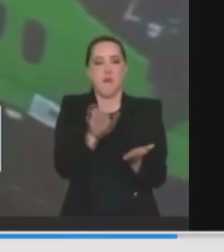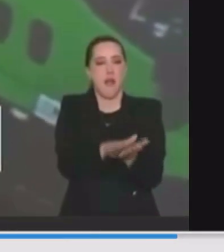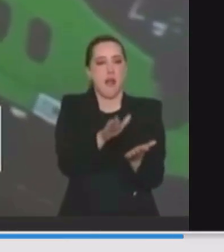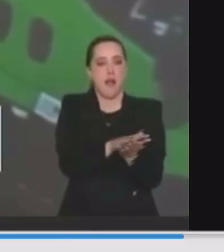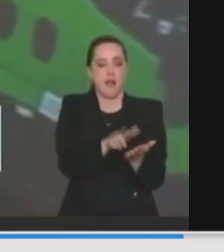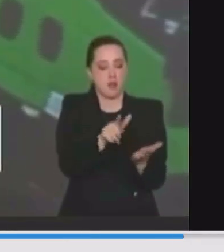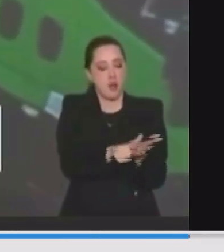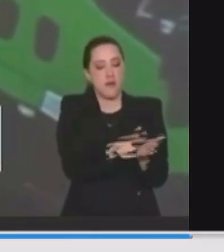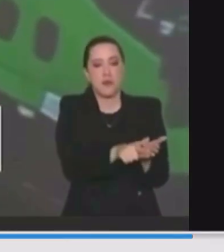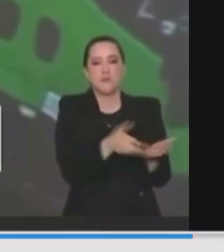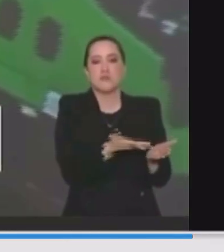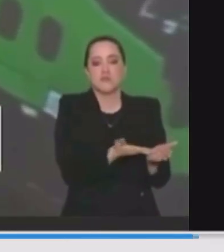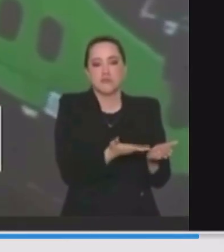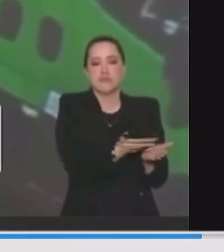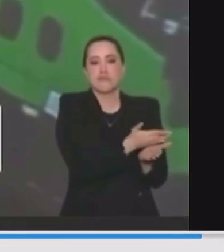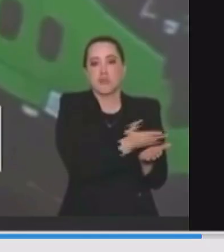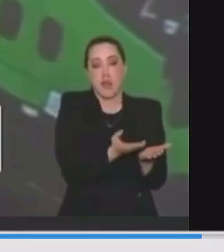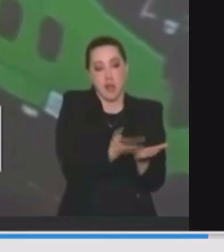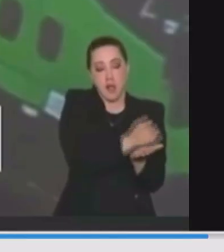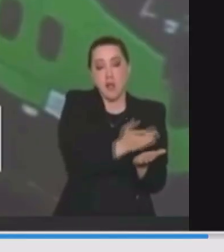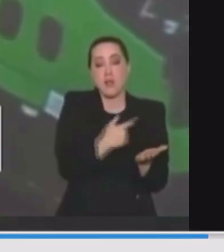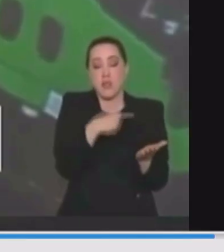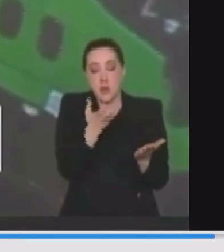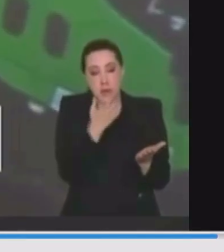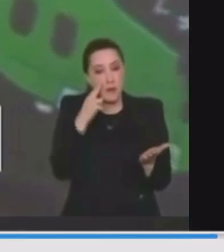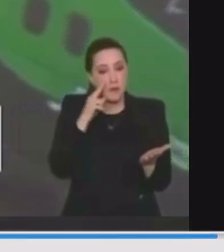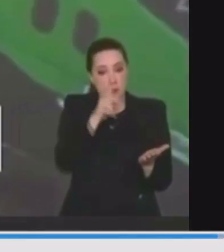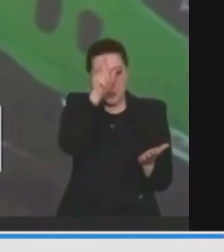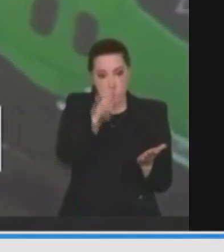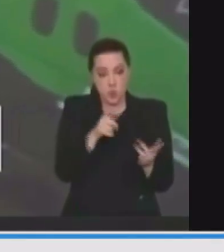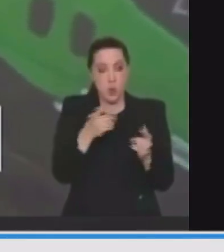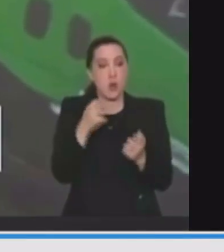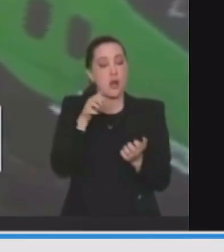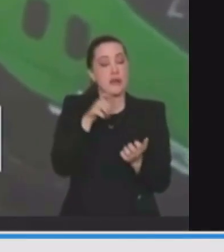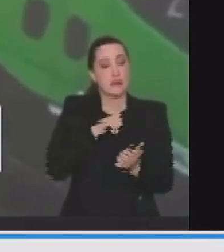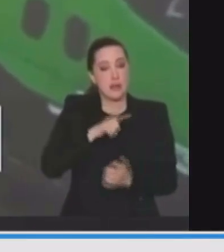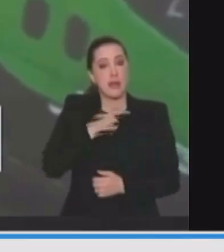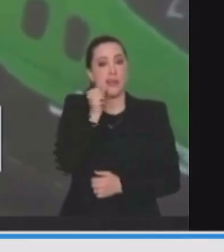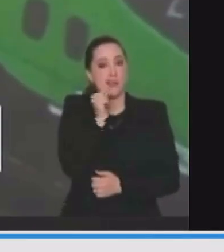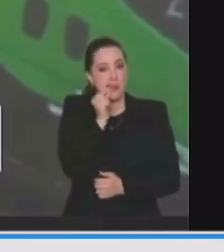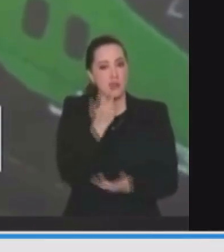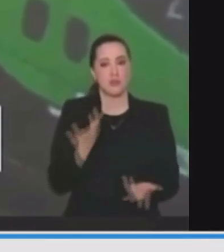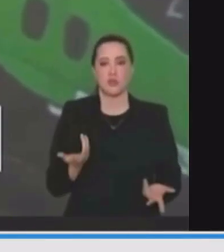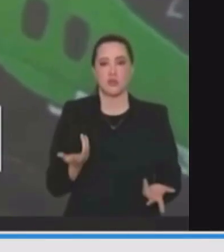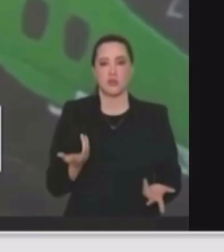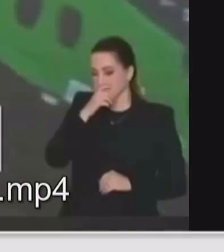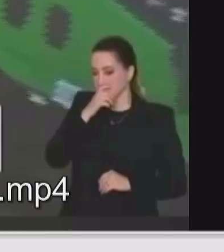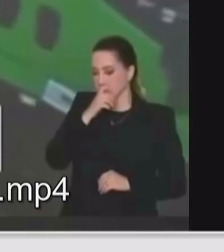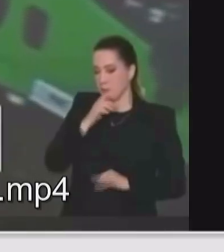dente. E aí, eu resolvi criar o Brasil Sorridente.